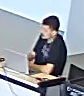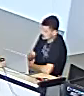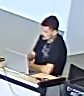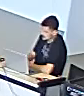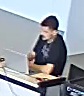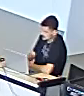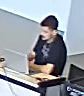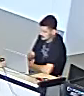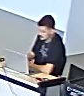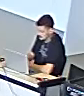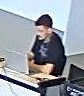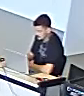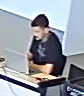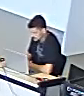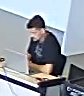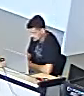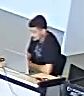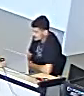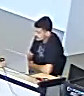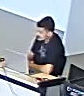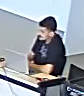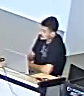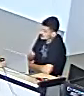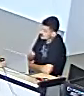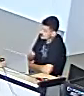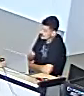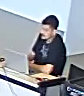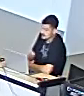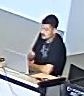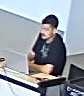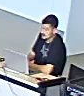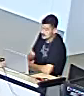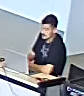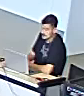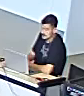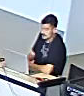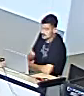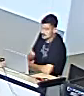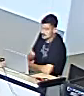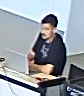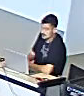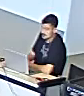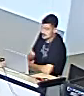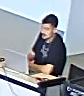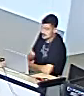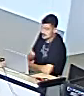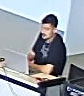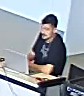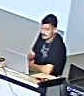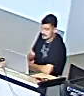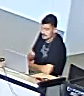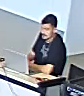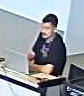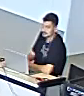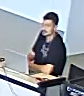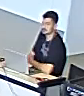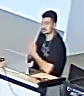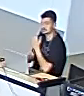deficiência, elas não têm a quem recorrer no caso de descumprimento por parte das empresas.